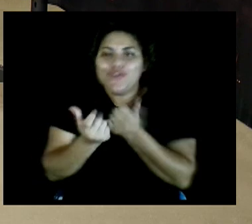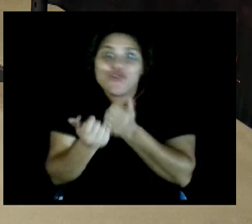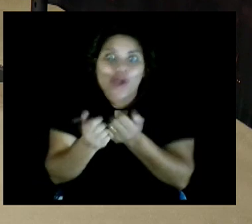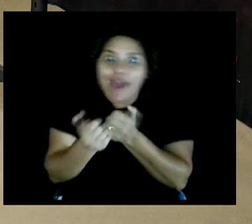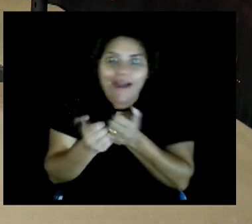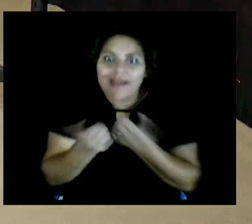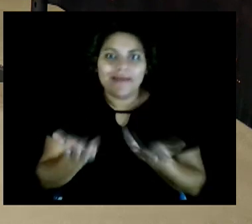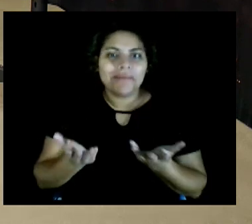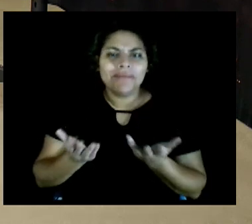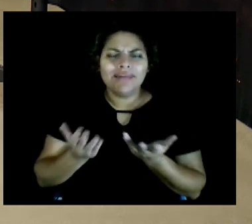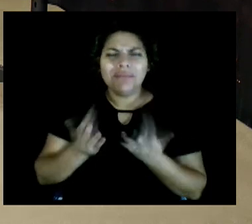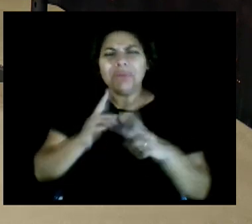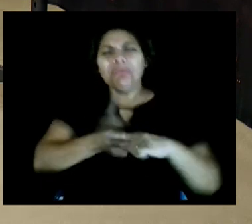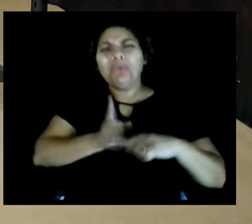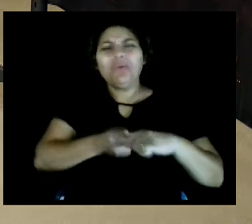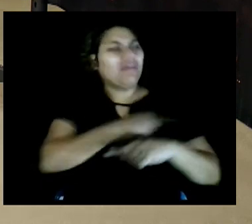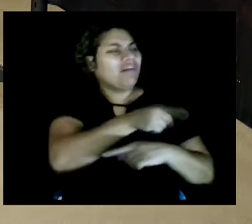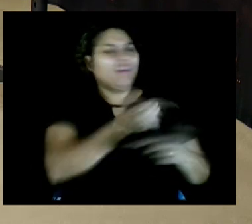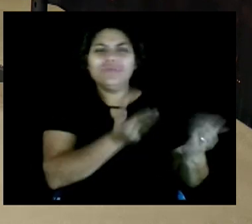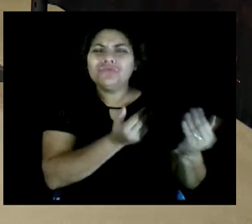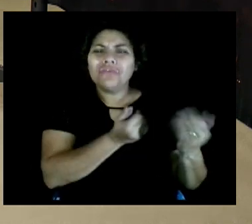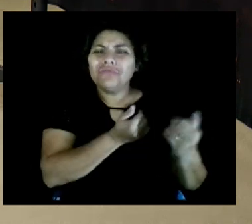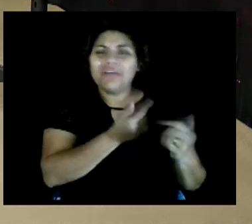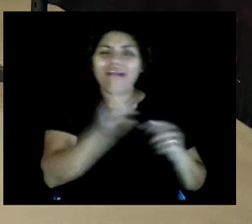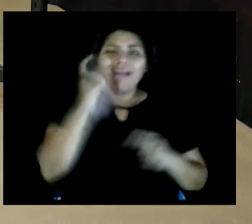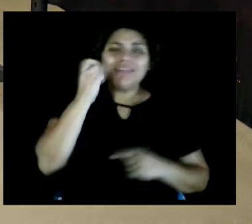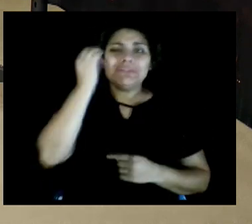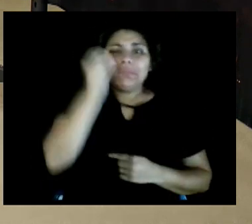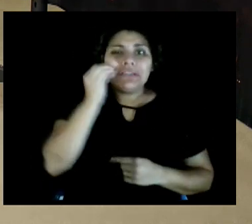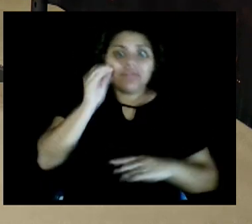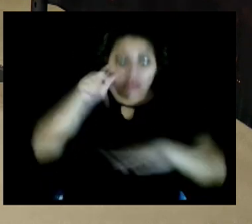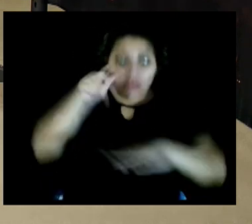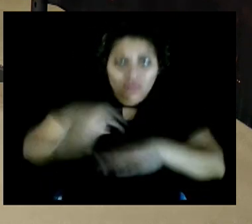eles não viveram? O que explica isso?